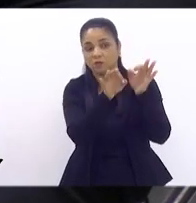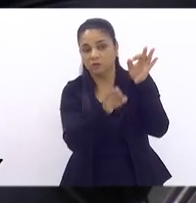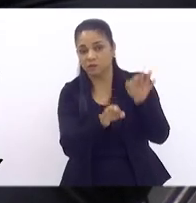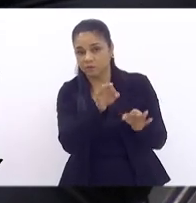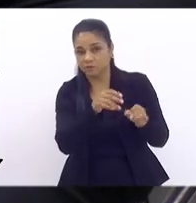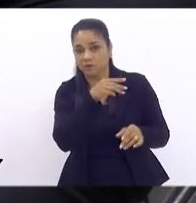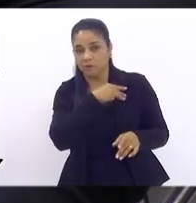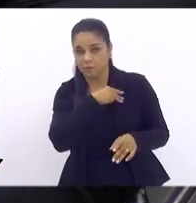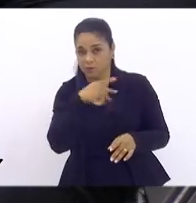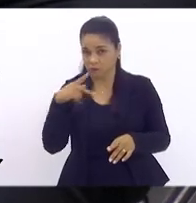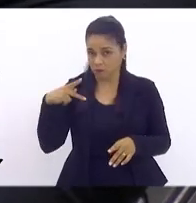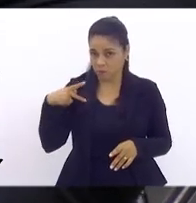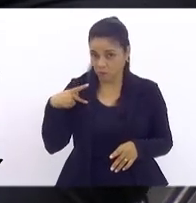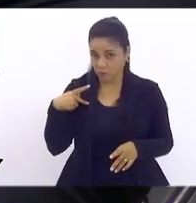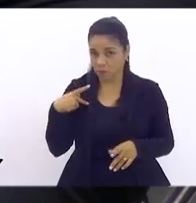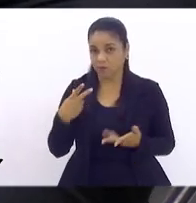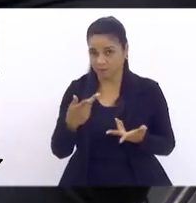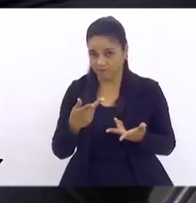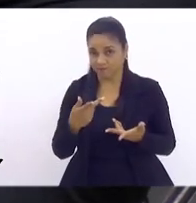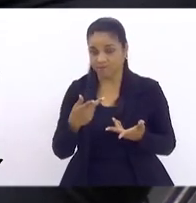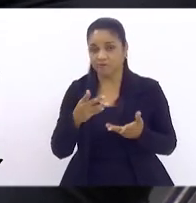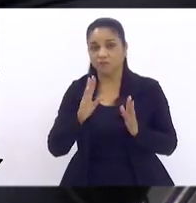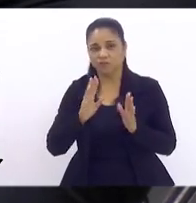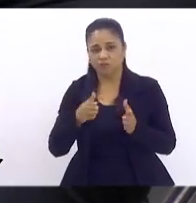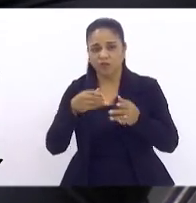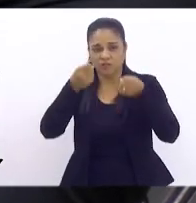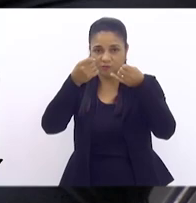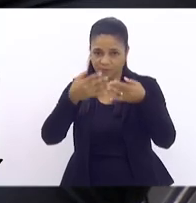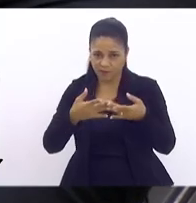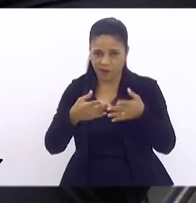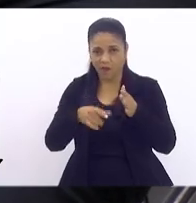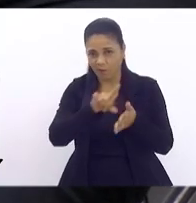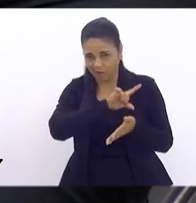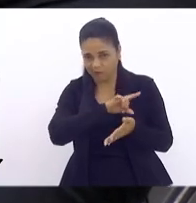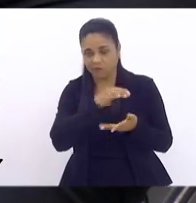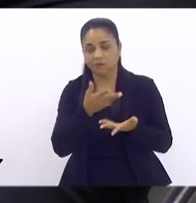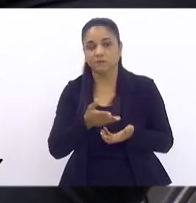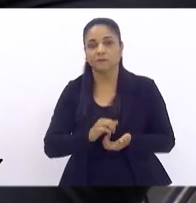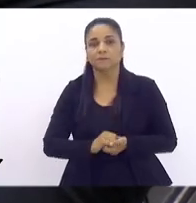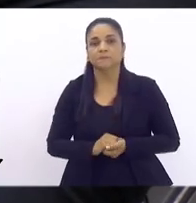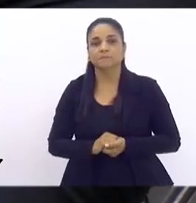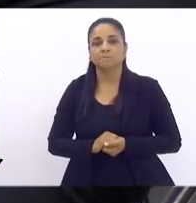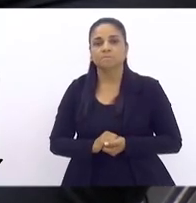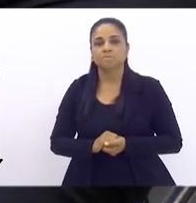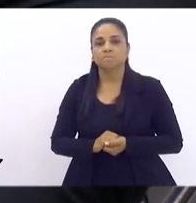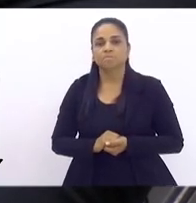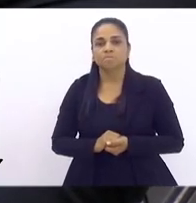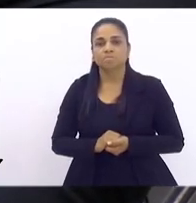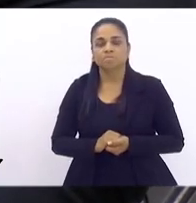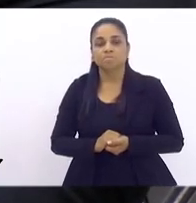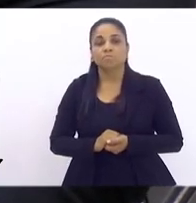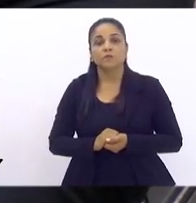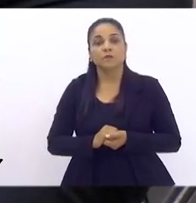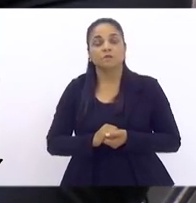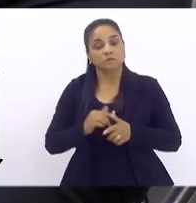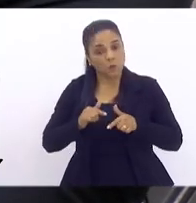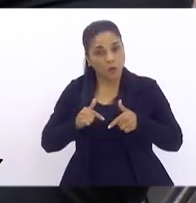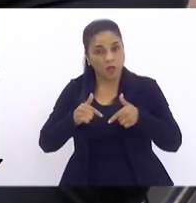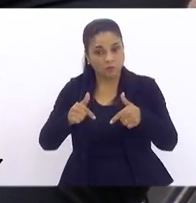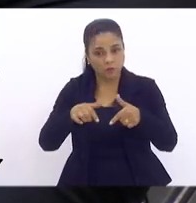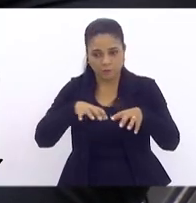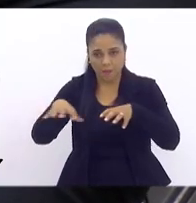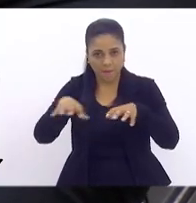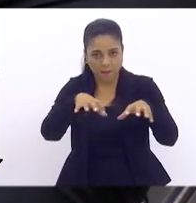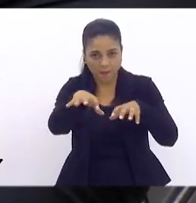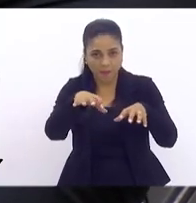do Ministério Público acredito que já tenham falado sobre isso né e depois de distribuir dessas ações Essas